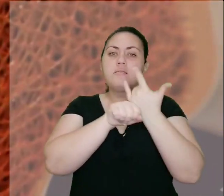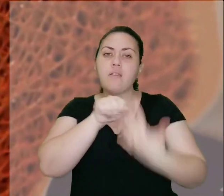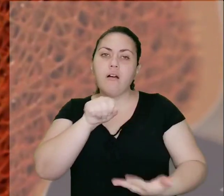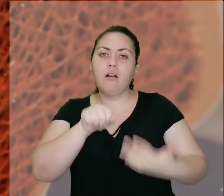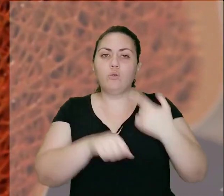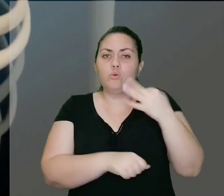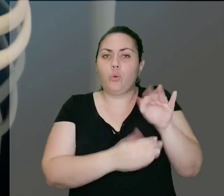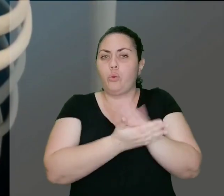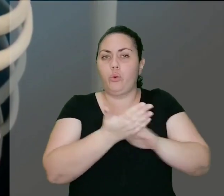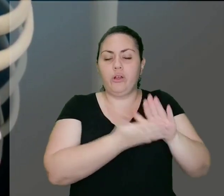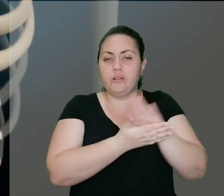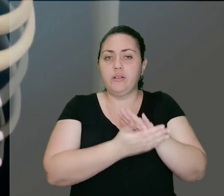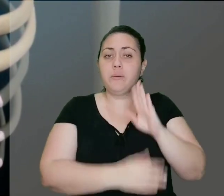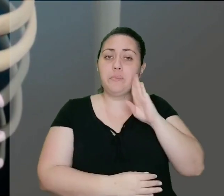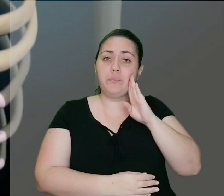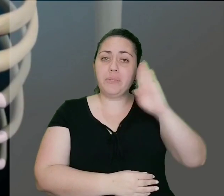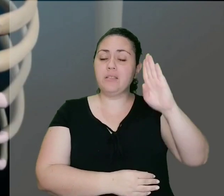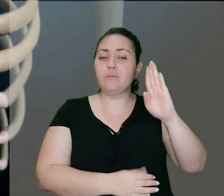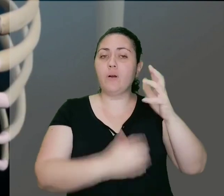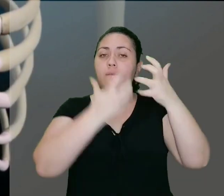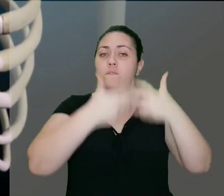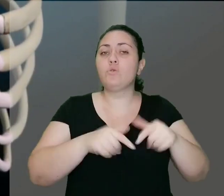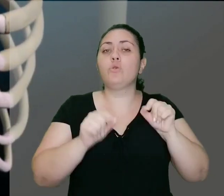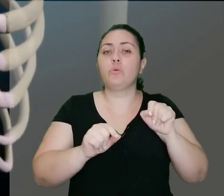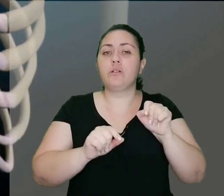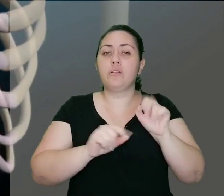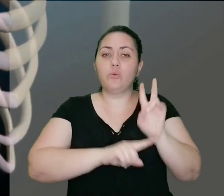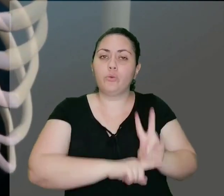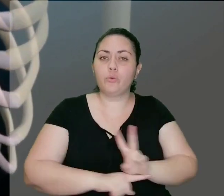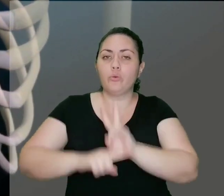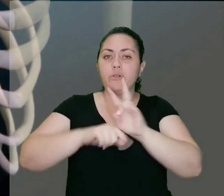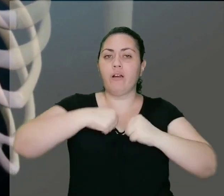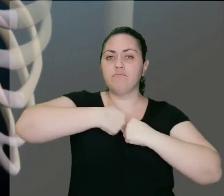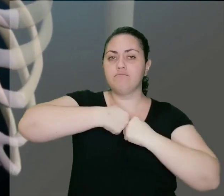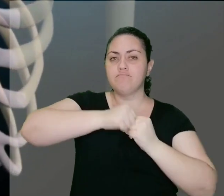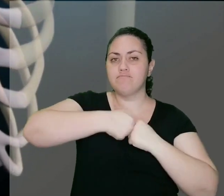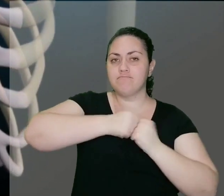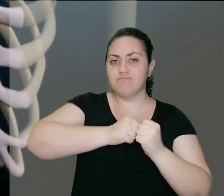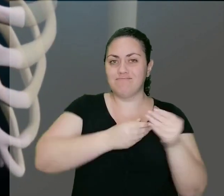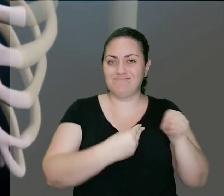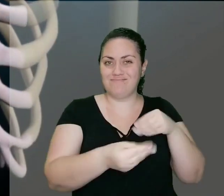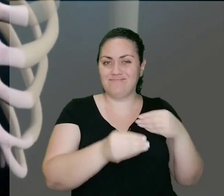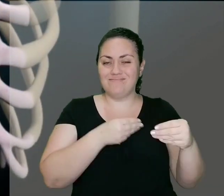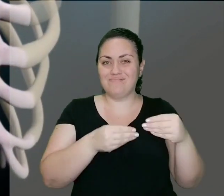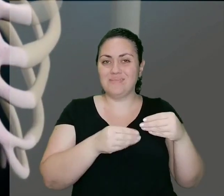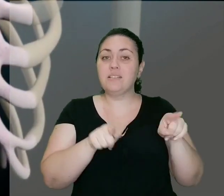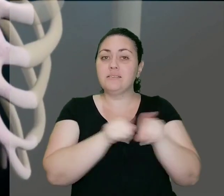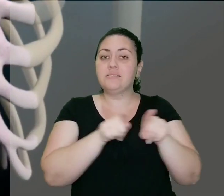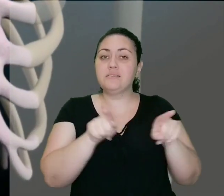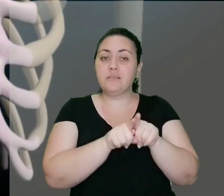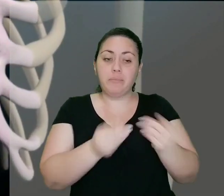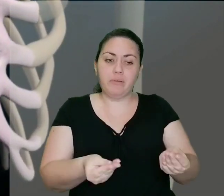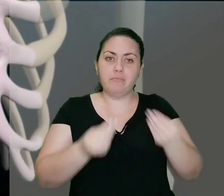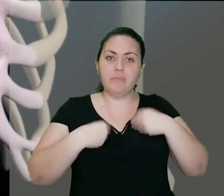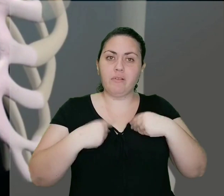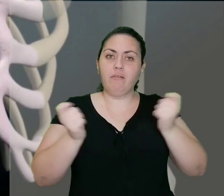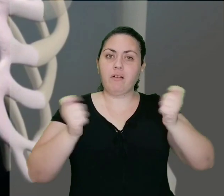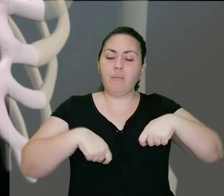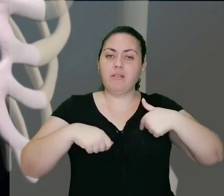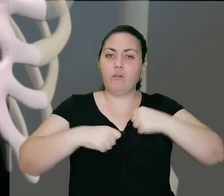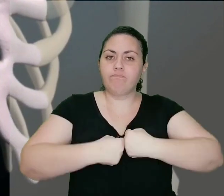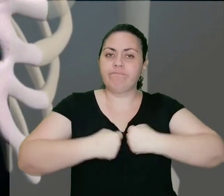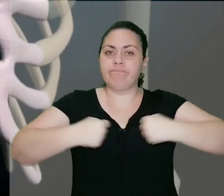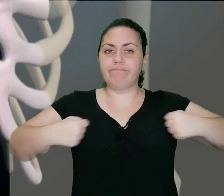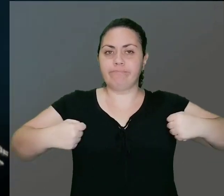dor. Suas principais funções são proteger as articulações e capacitar o crescimento e o desenvolvimento dos